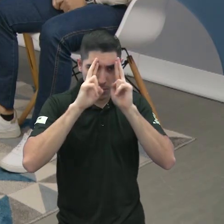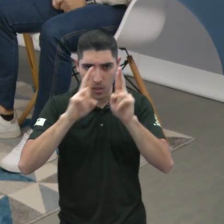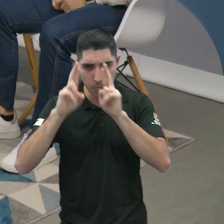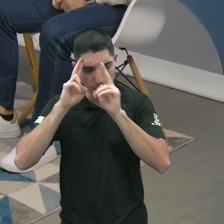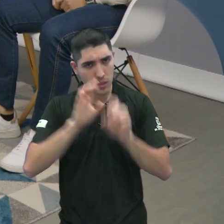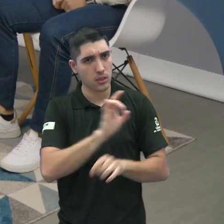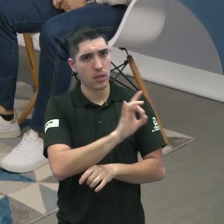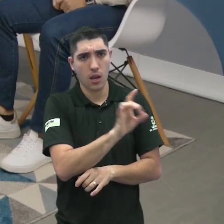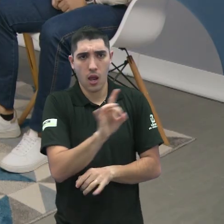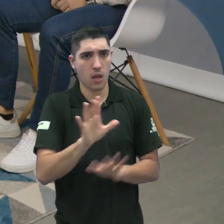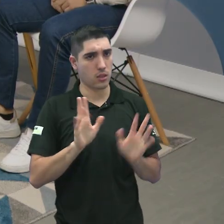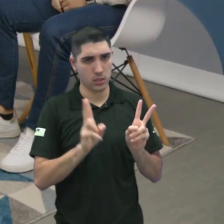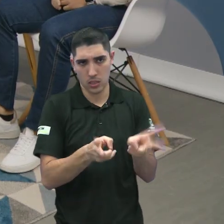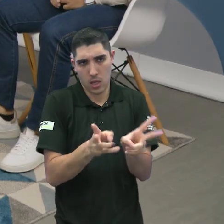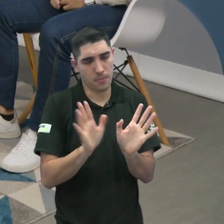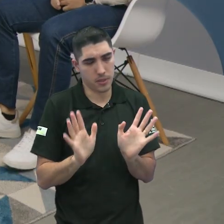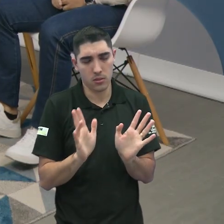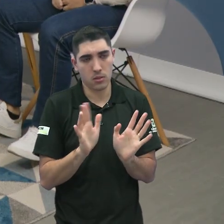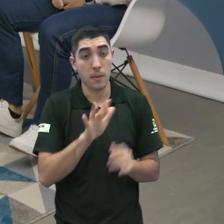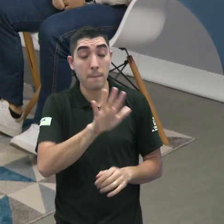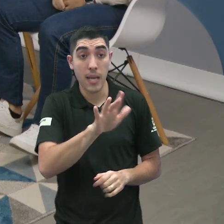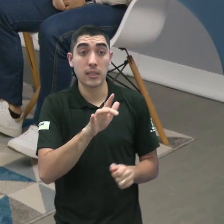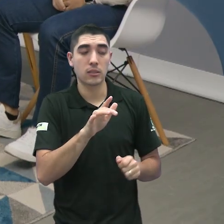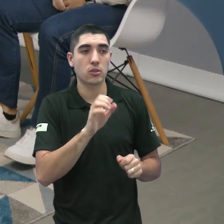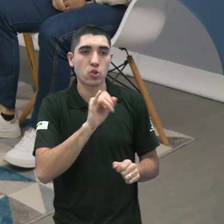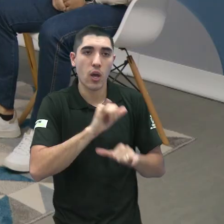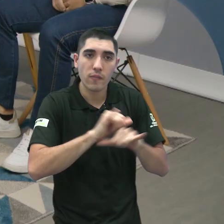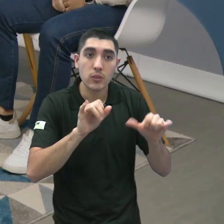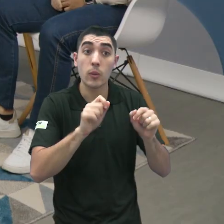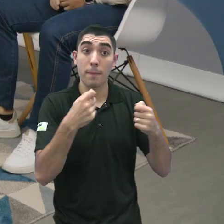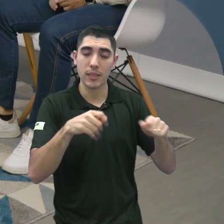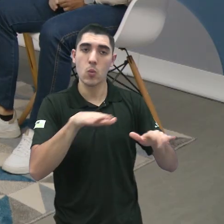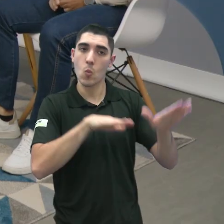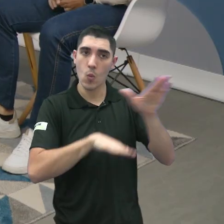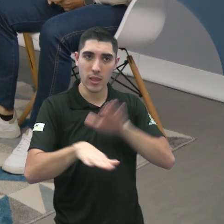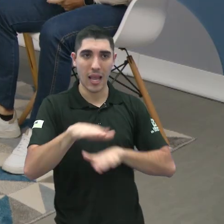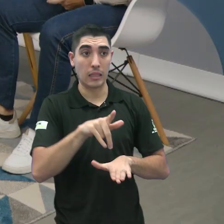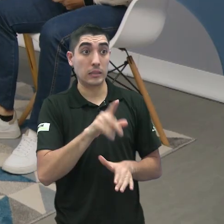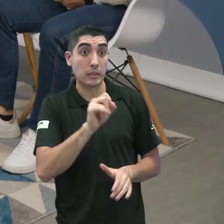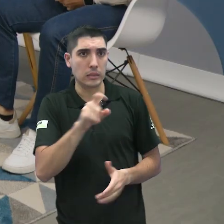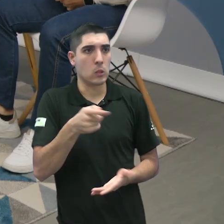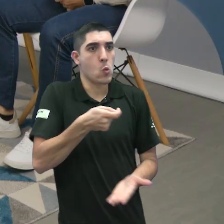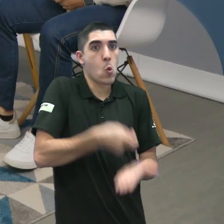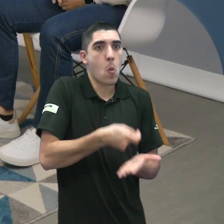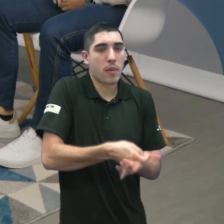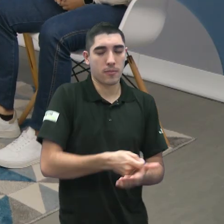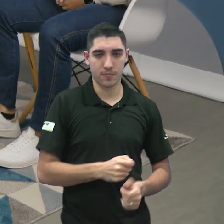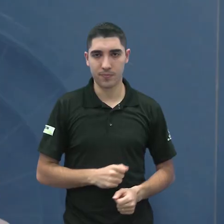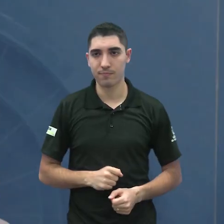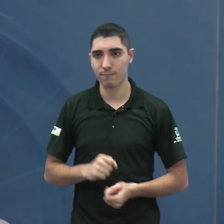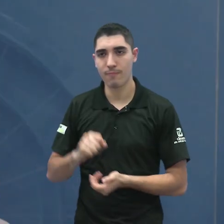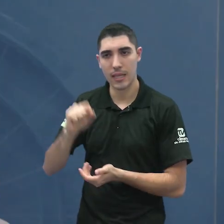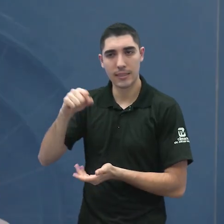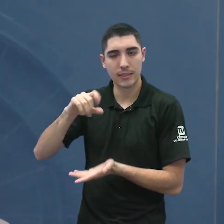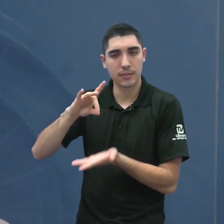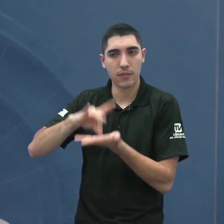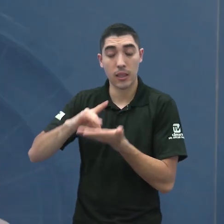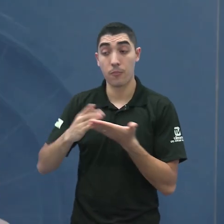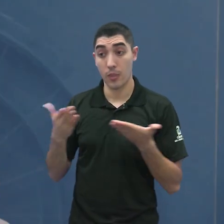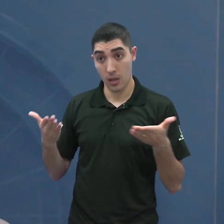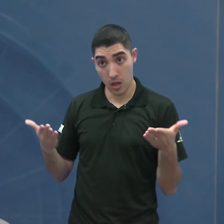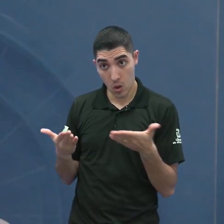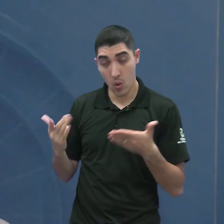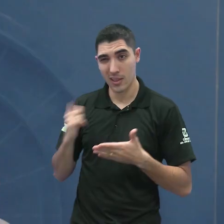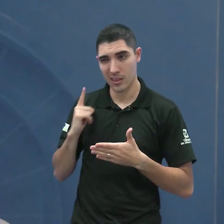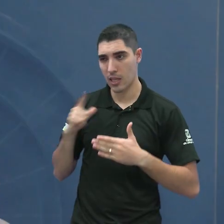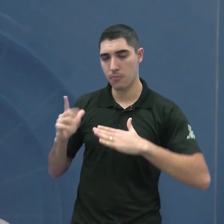as ideias de cada um, mas a gente precisa tomar cuidado com esses discursos, né? Sim, as referências dessa